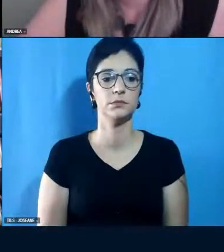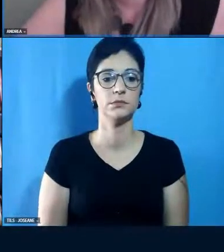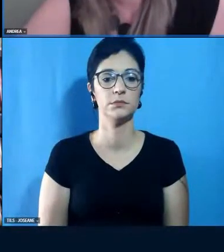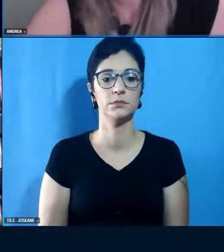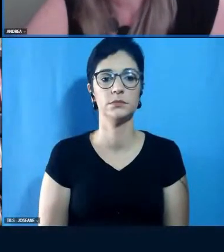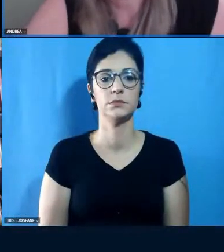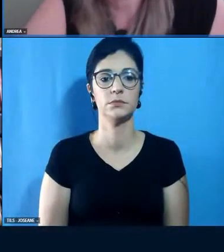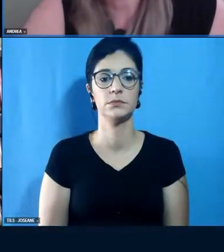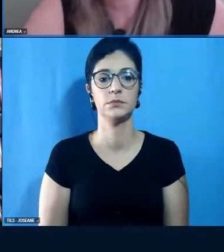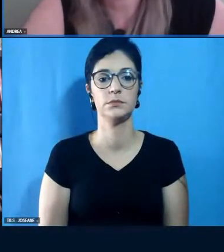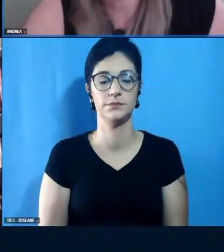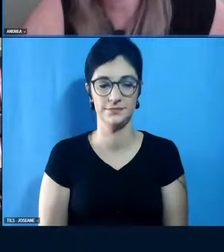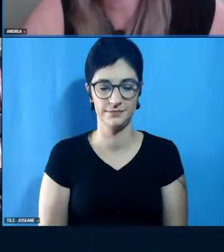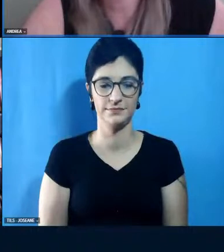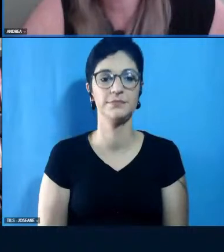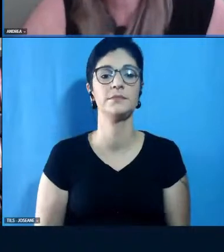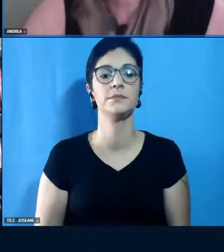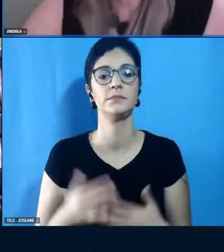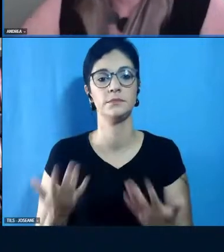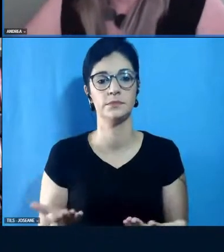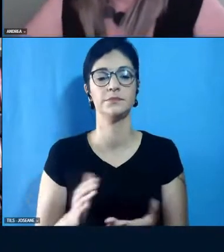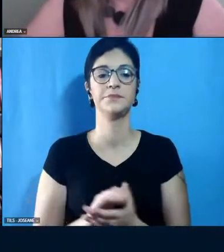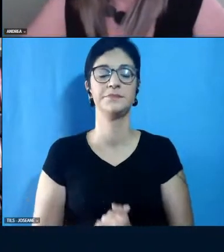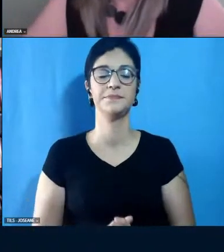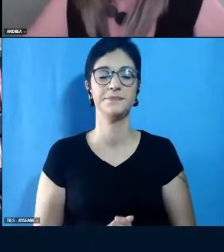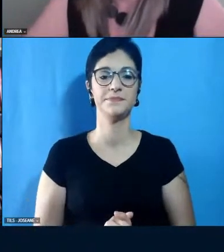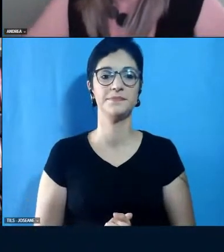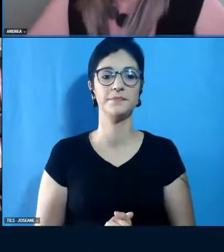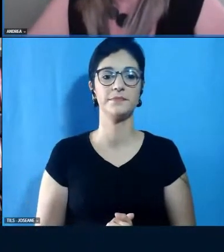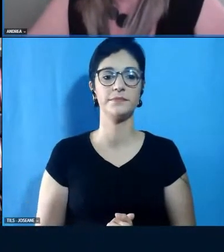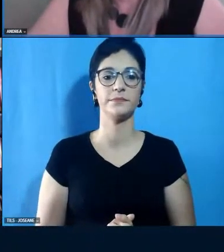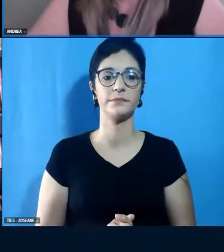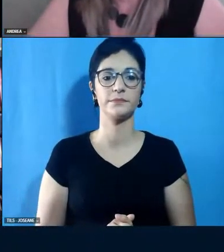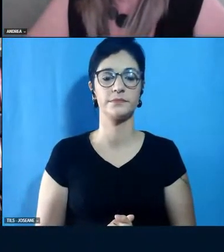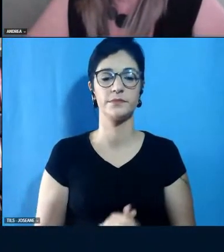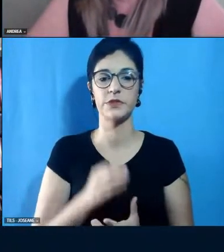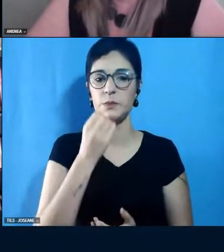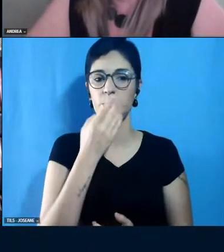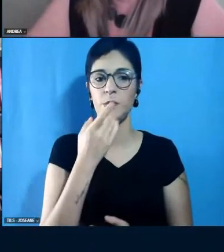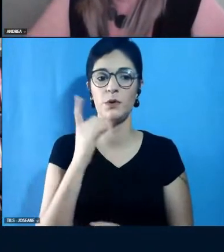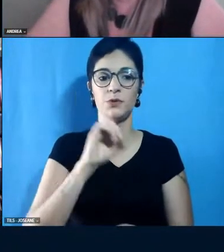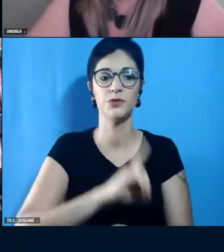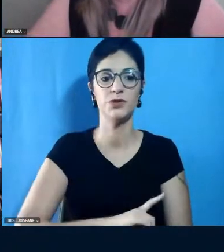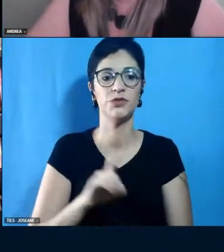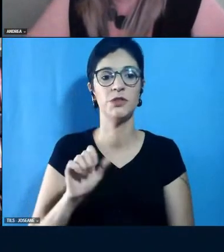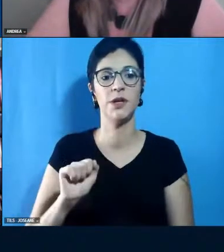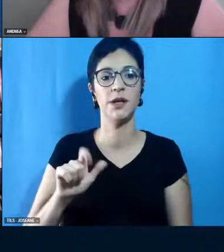o Ferri vai tentando se comunicar. Bom dia,